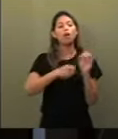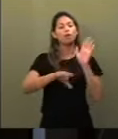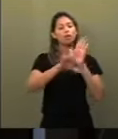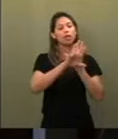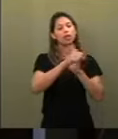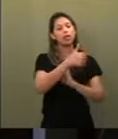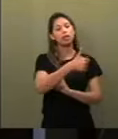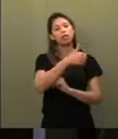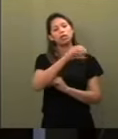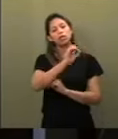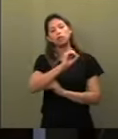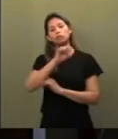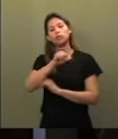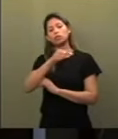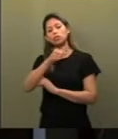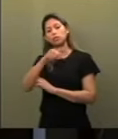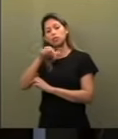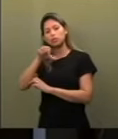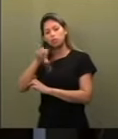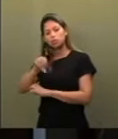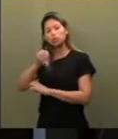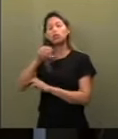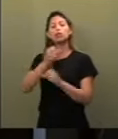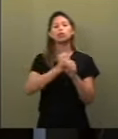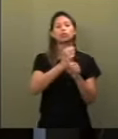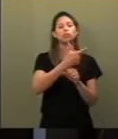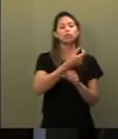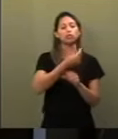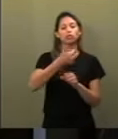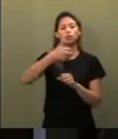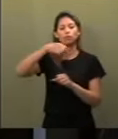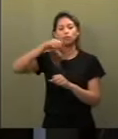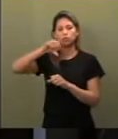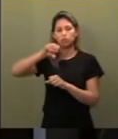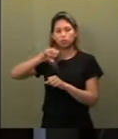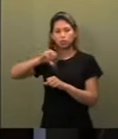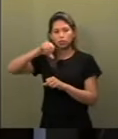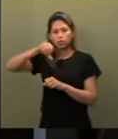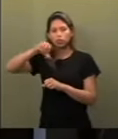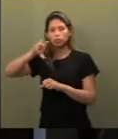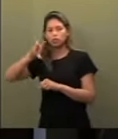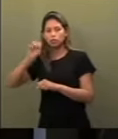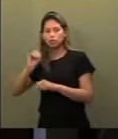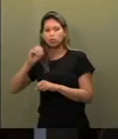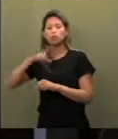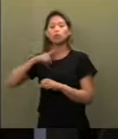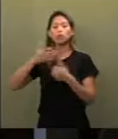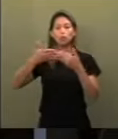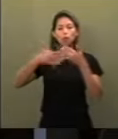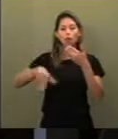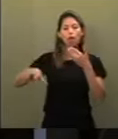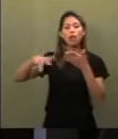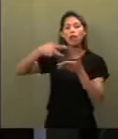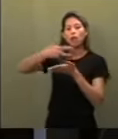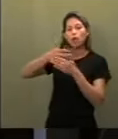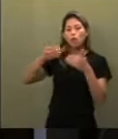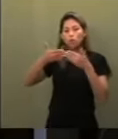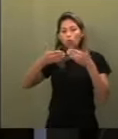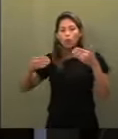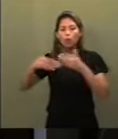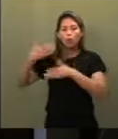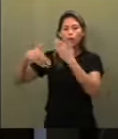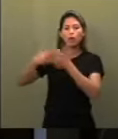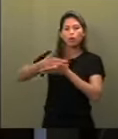10.079 de 1950, que trata da abertura do processo de impeachment,